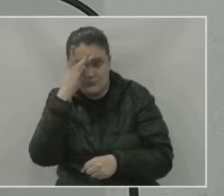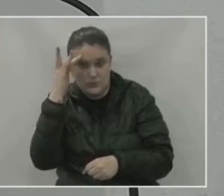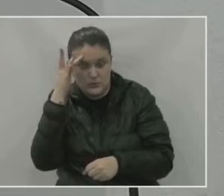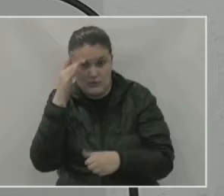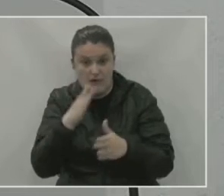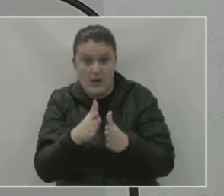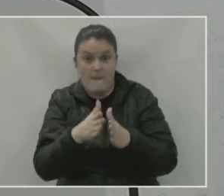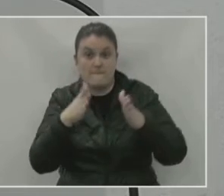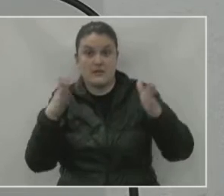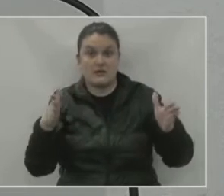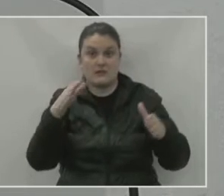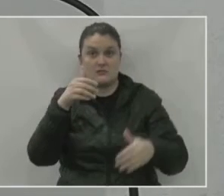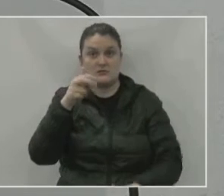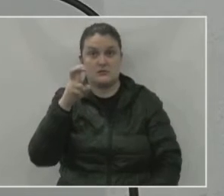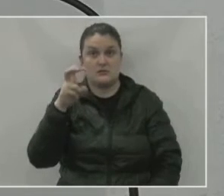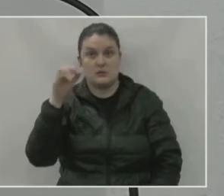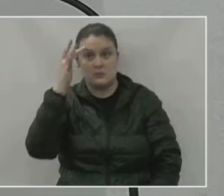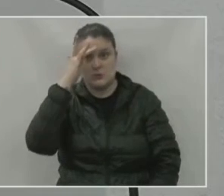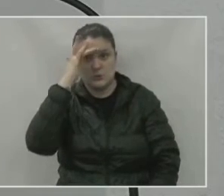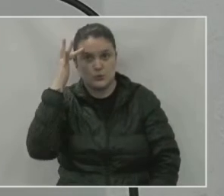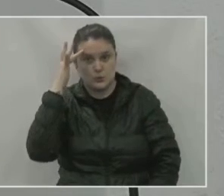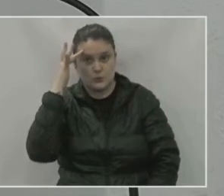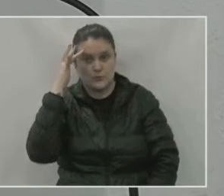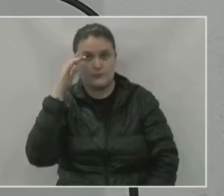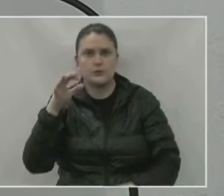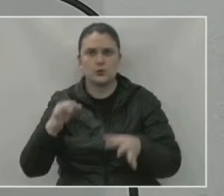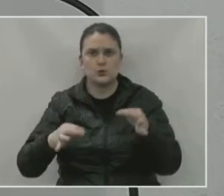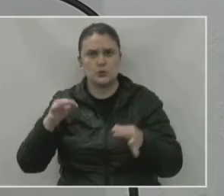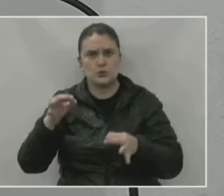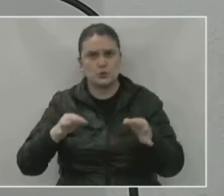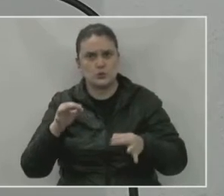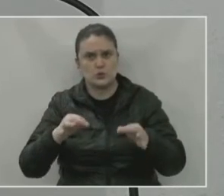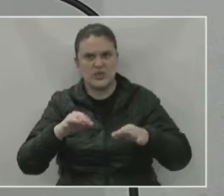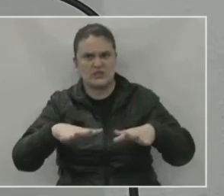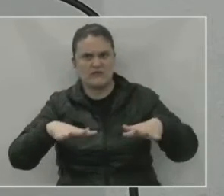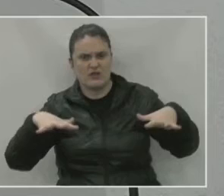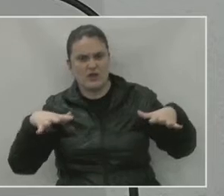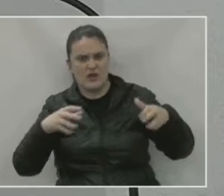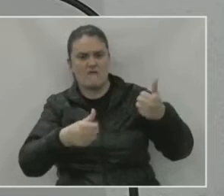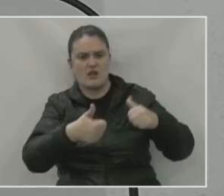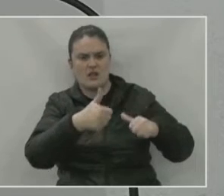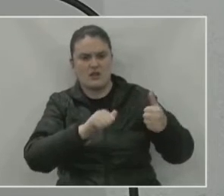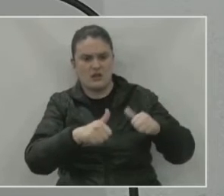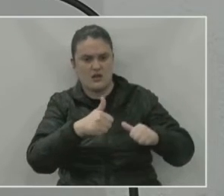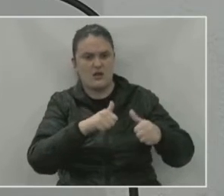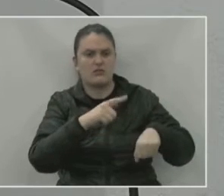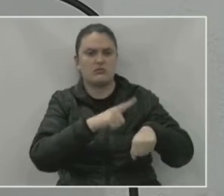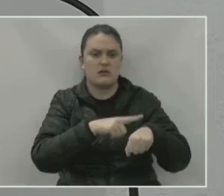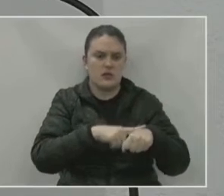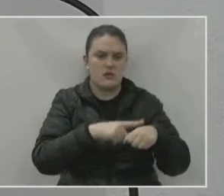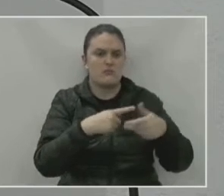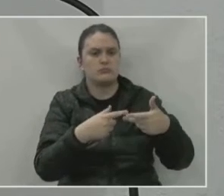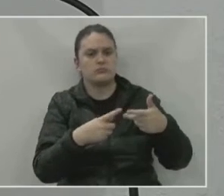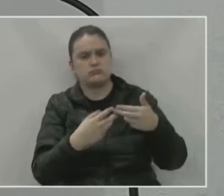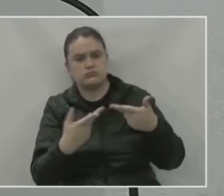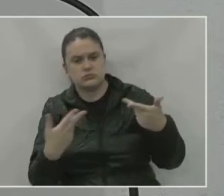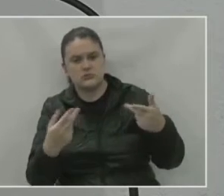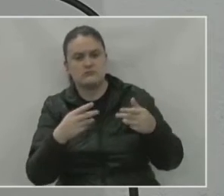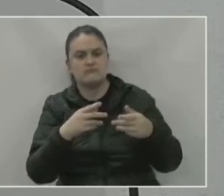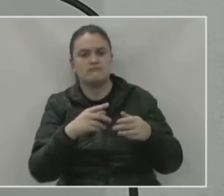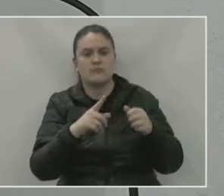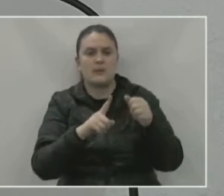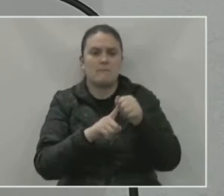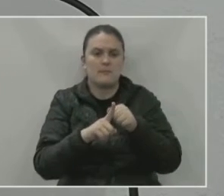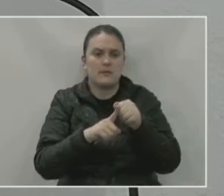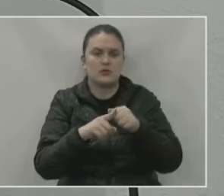150. O juiz pode trabalhar ou pode avaliar mais a sentença ou a execução da pena, né, determinando